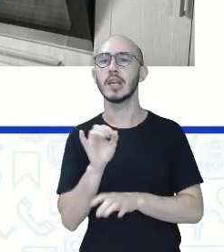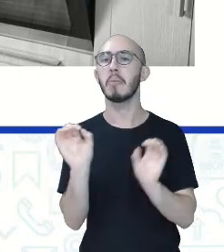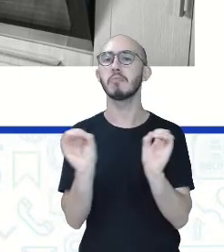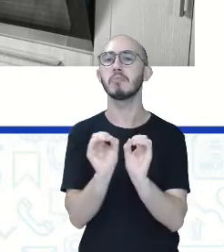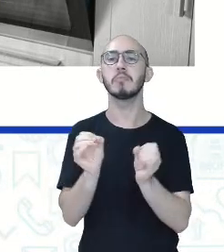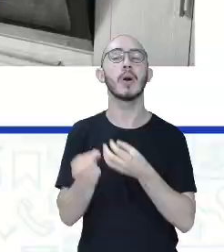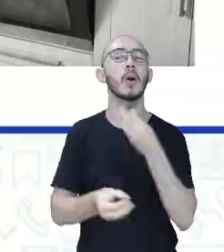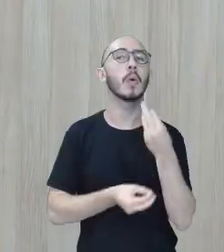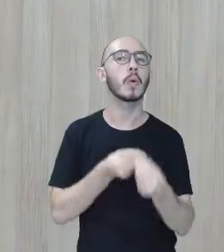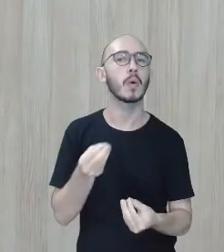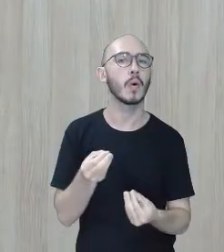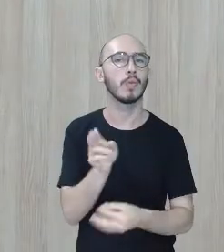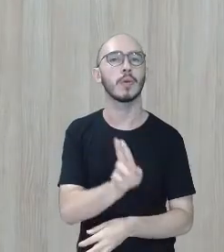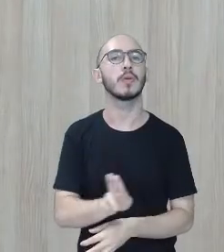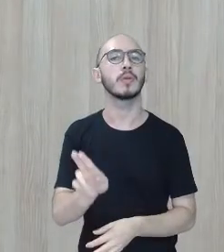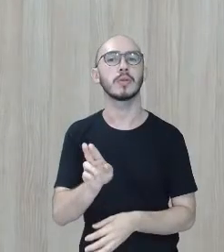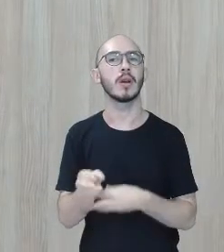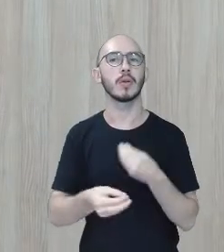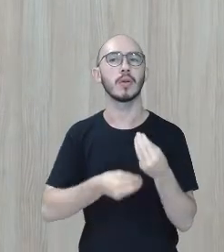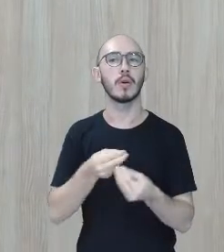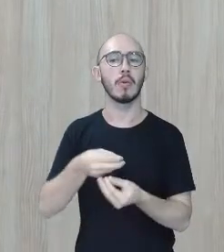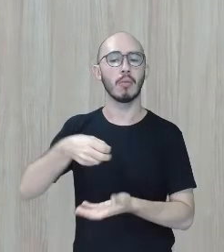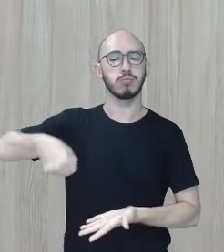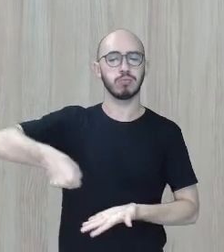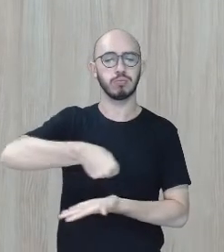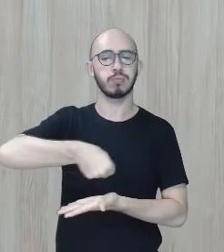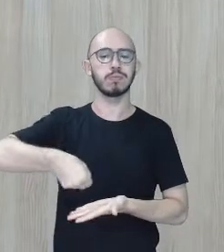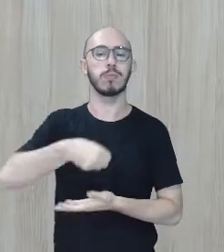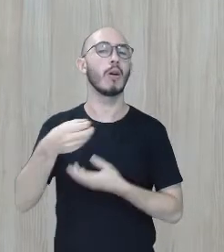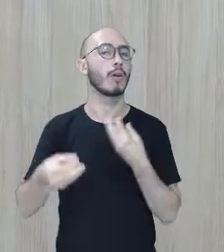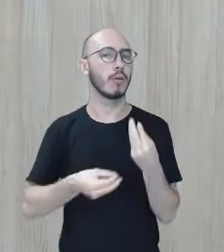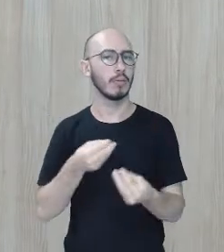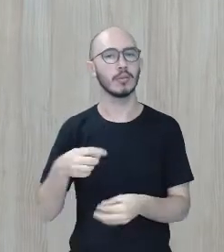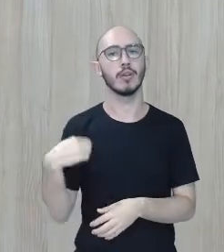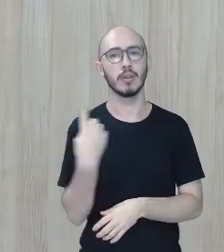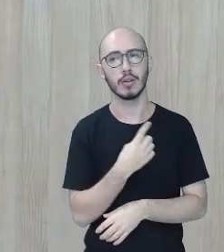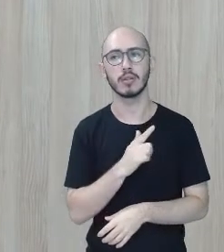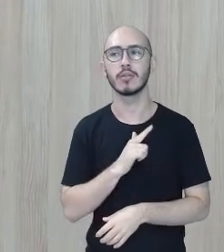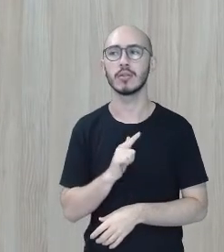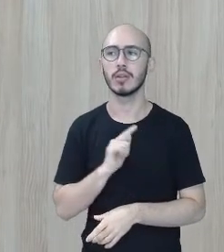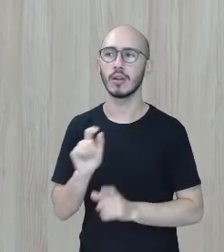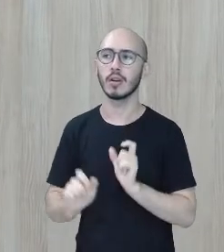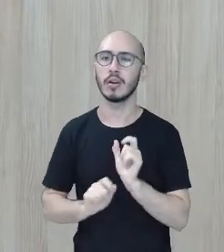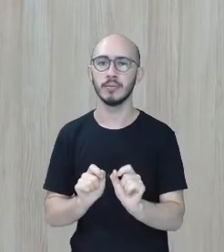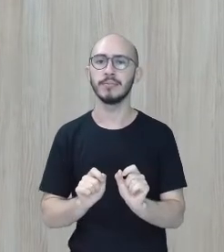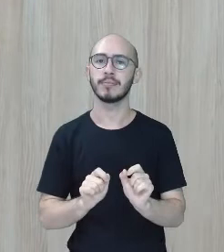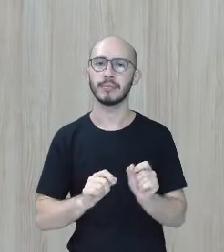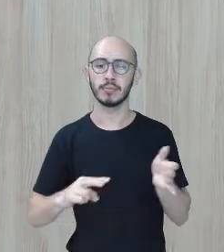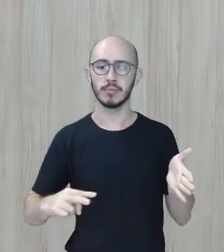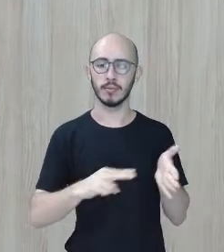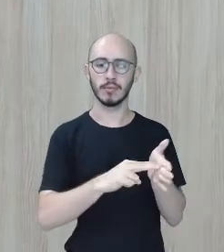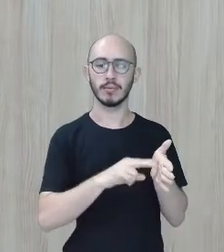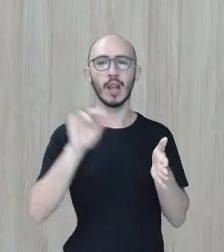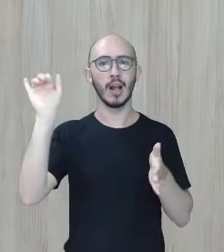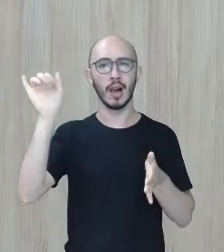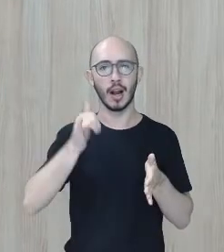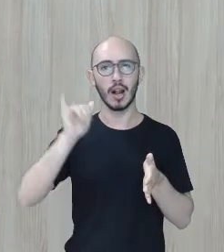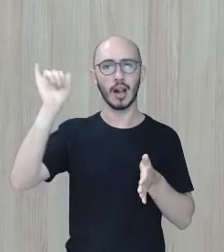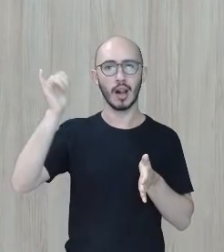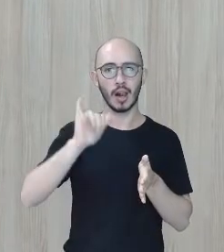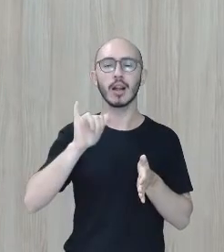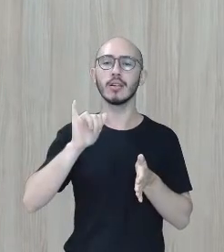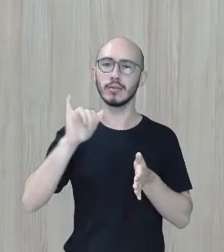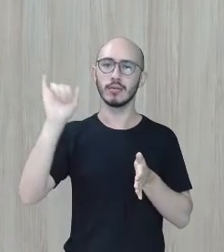como seria usarmos o ferro elétrico, né? Então, nós colocamos o ferro na eletricidade, ocorre a